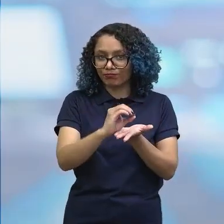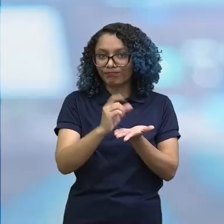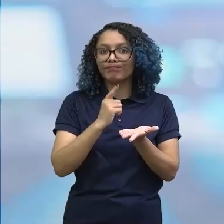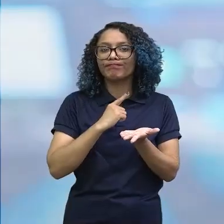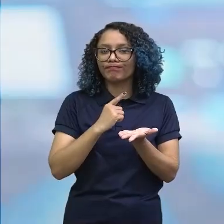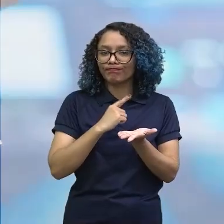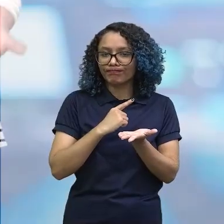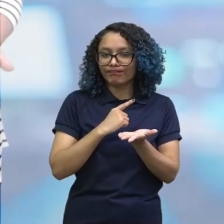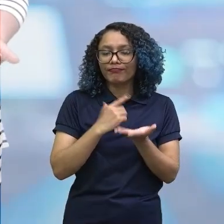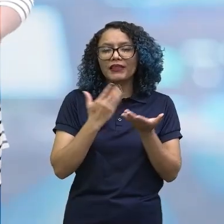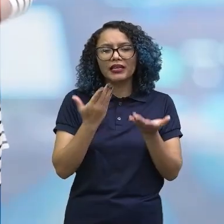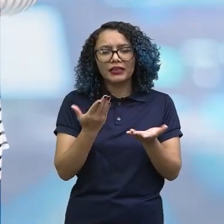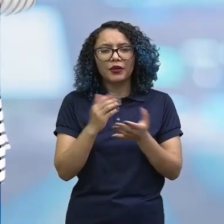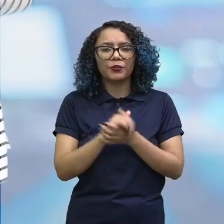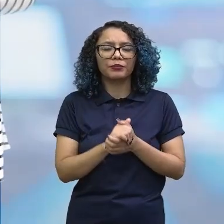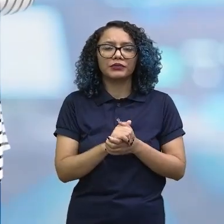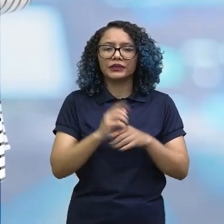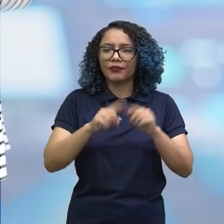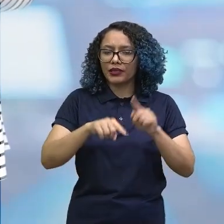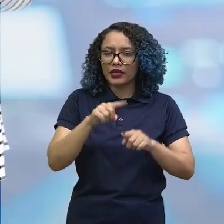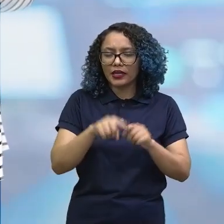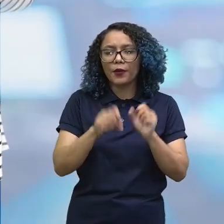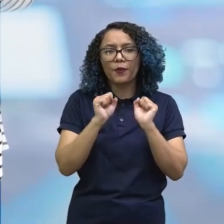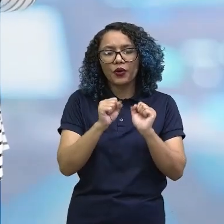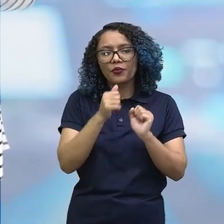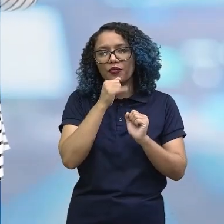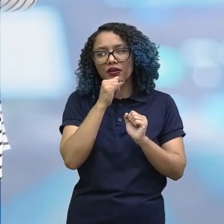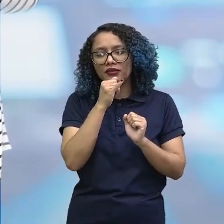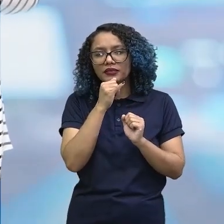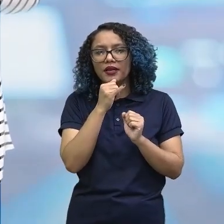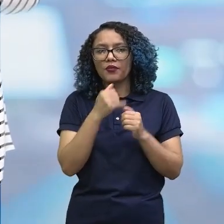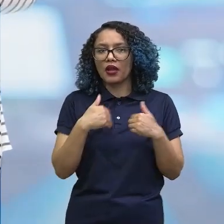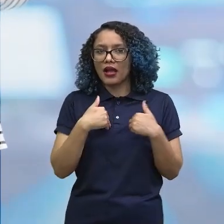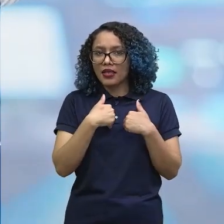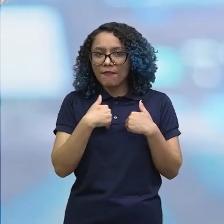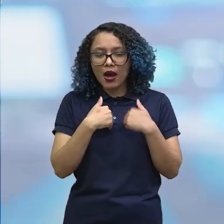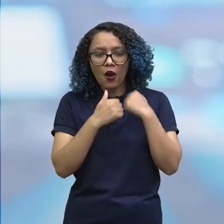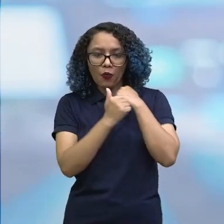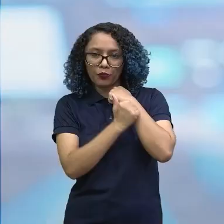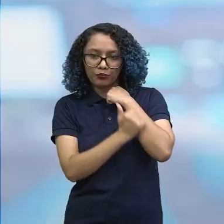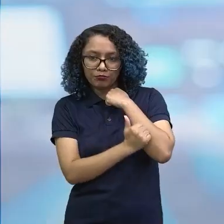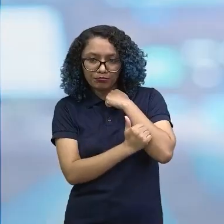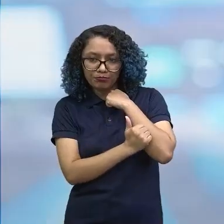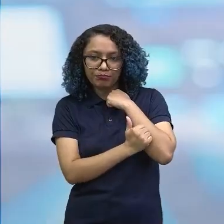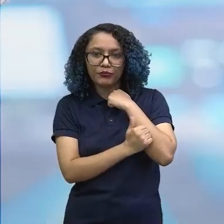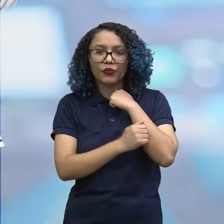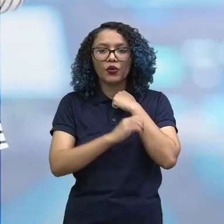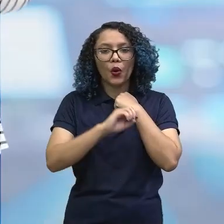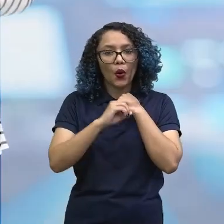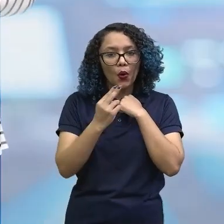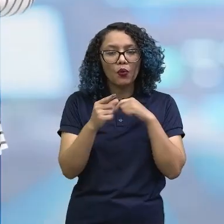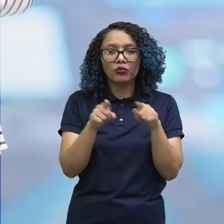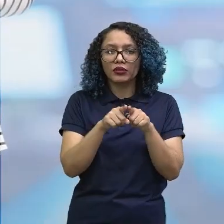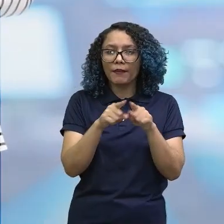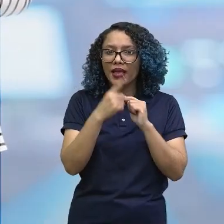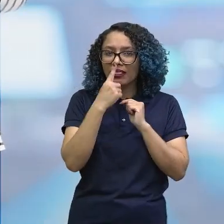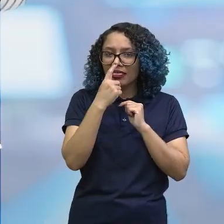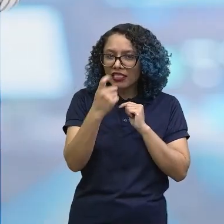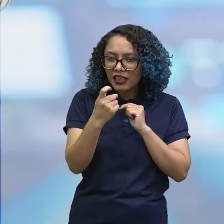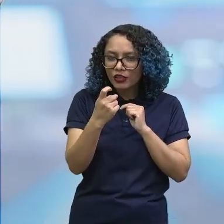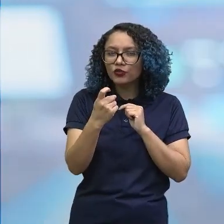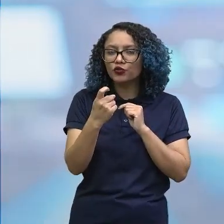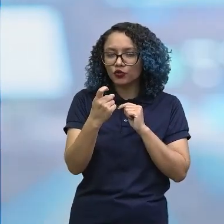Esse material orgânico pode ser dejetos de animais, pode ser o lixo